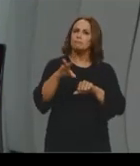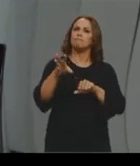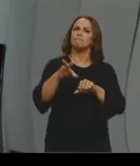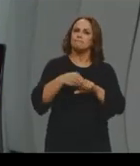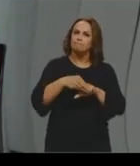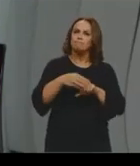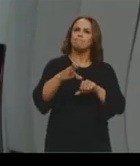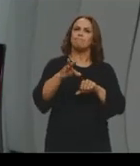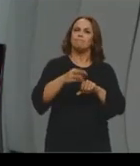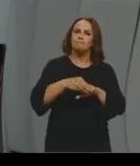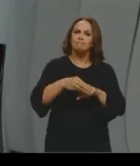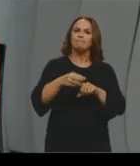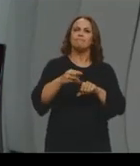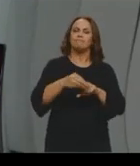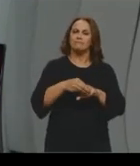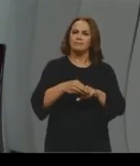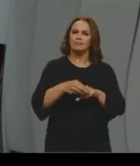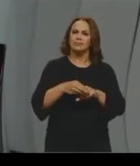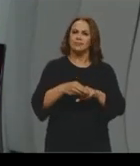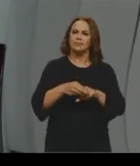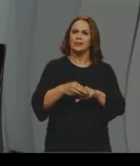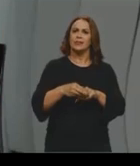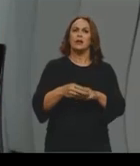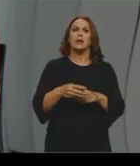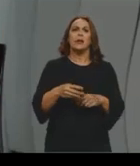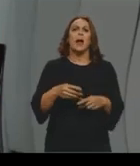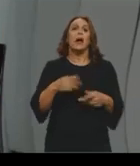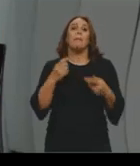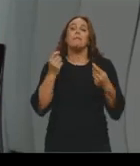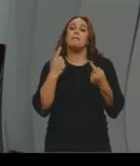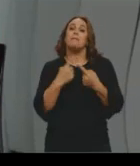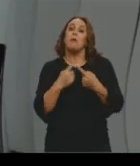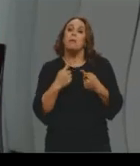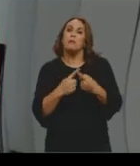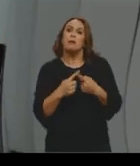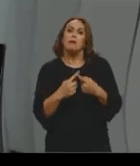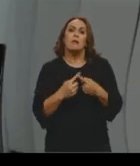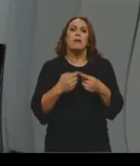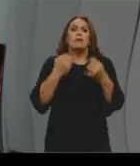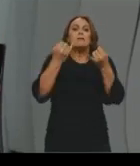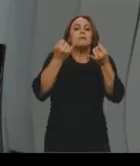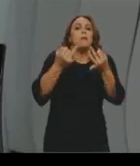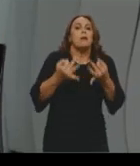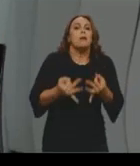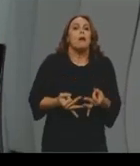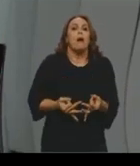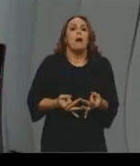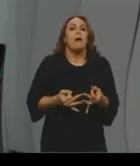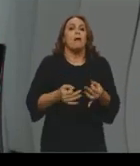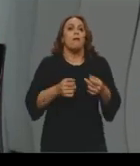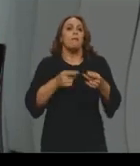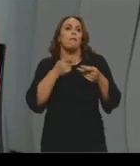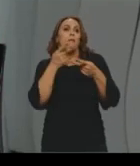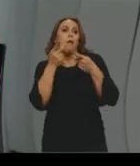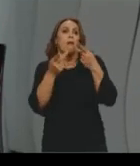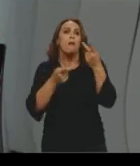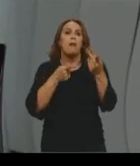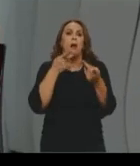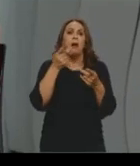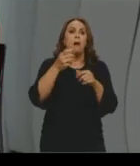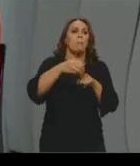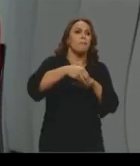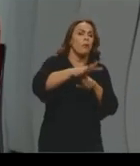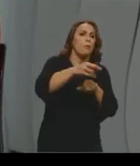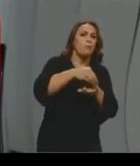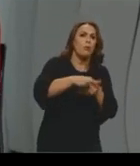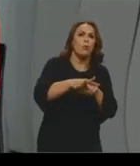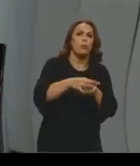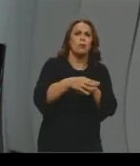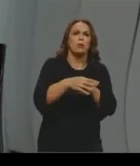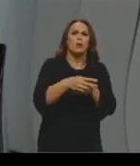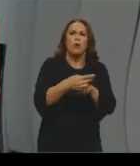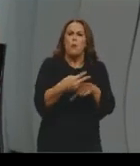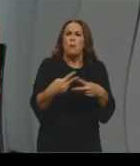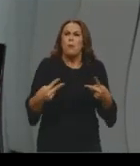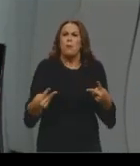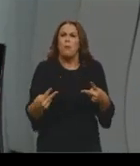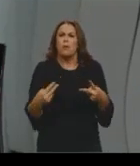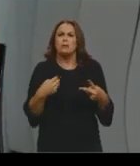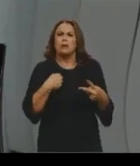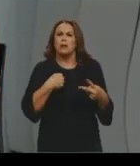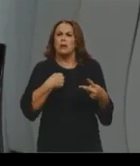eu falar de algo que eu não conheço. E a proposta dessa aula, além de ir de encontro, né, com o que é